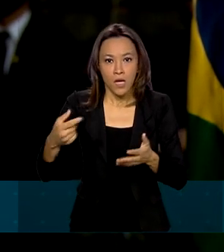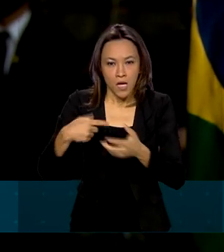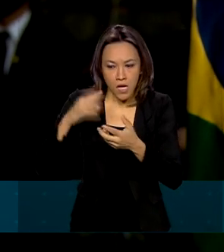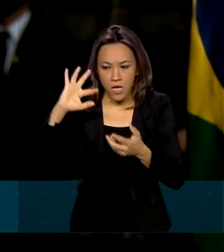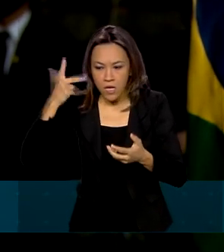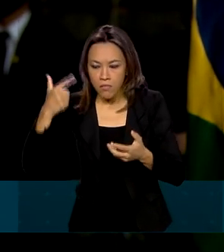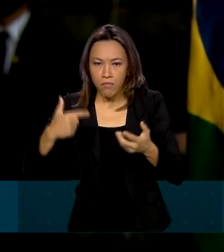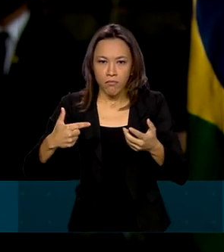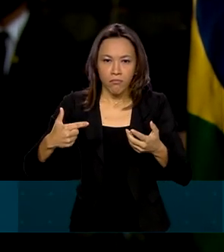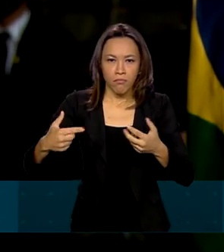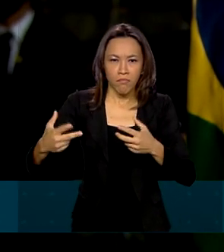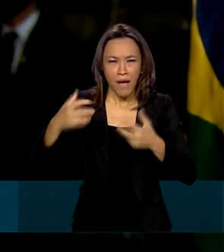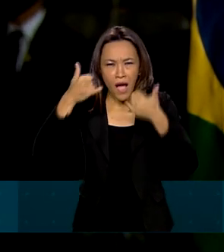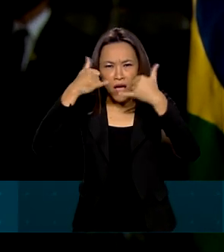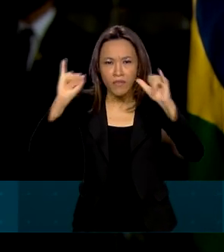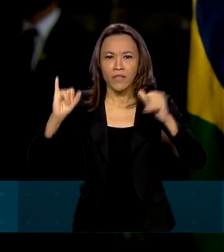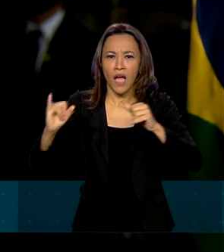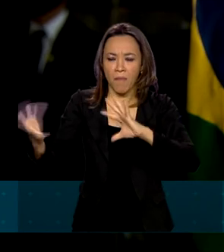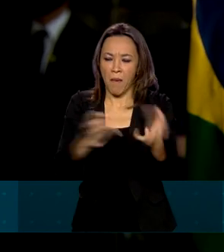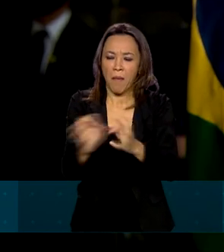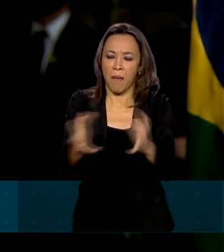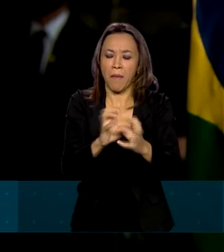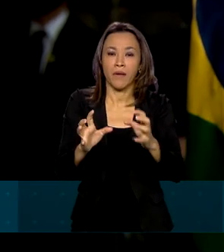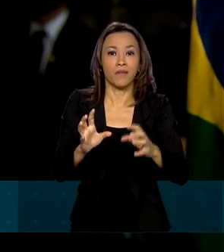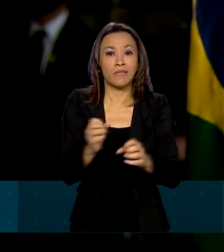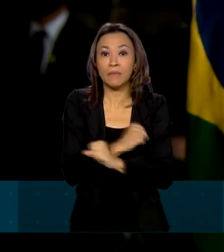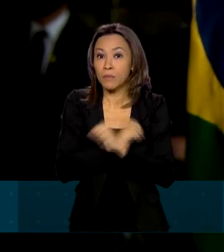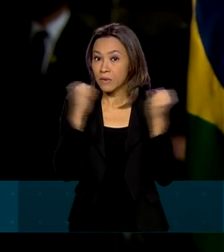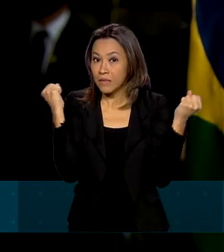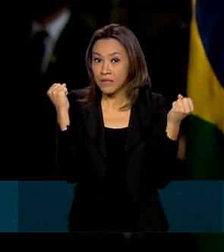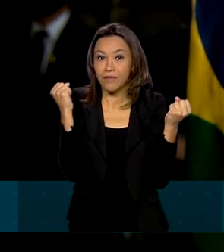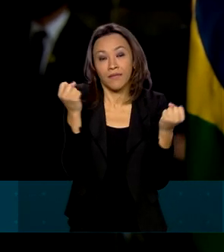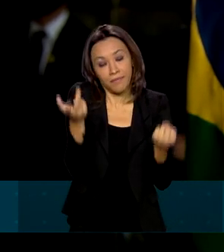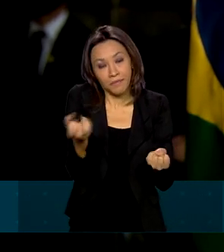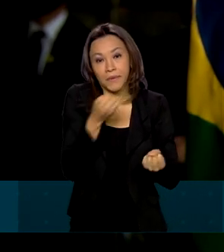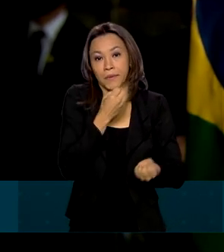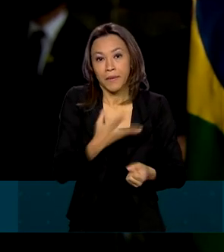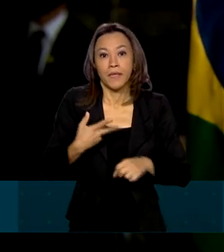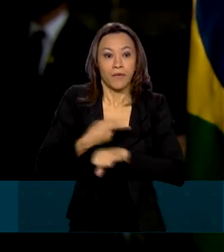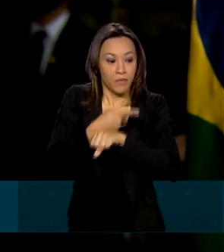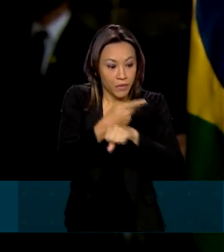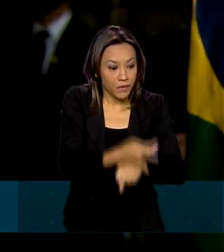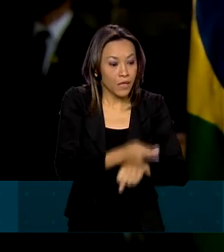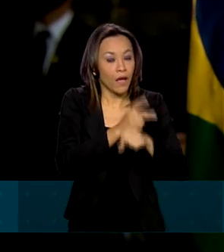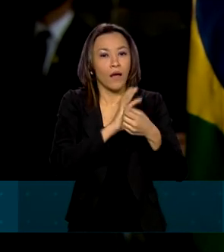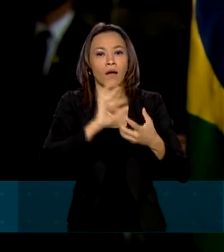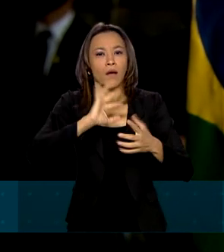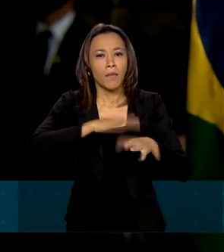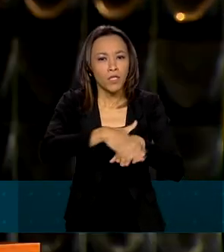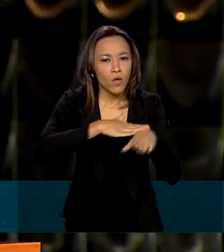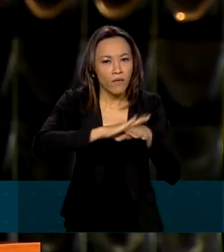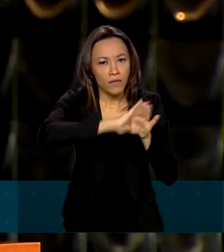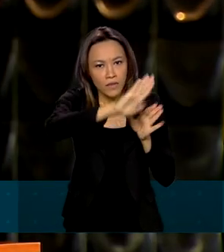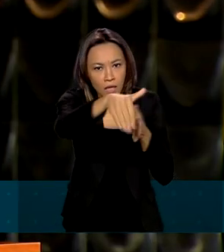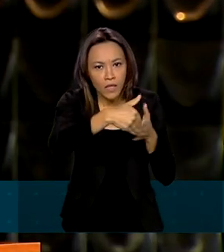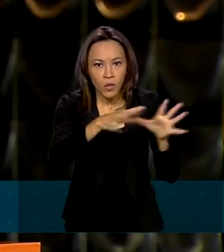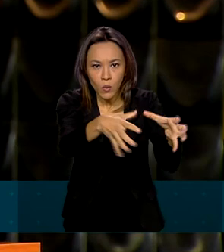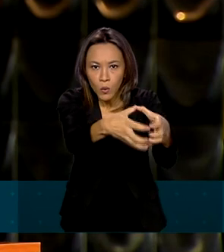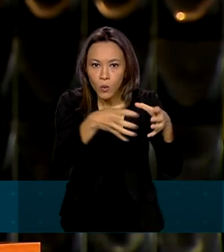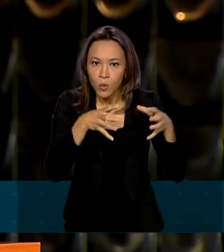litígios e quando não for possível buscar a via da tutela coletiva para solução dos seus problemas